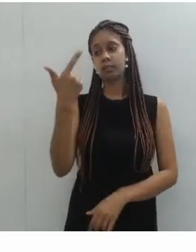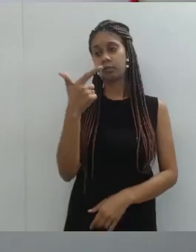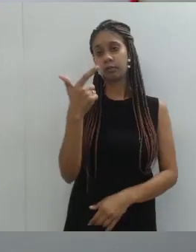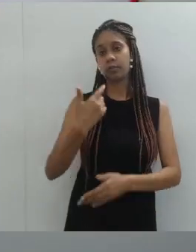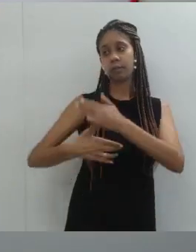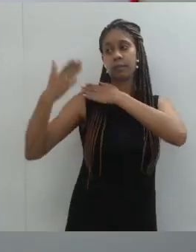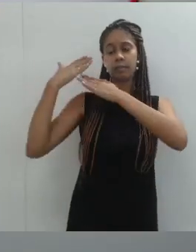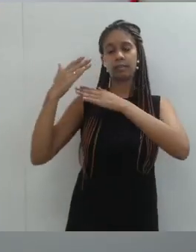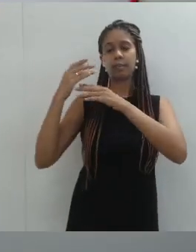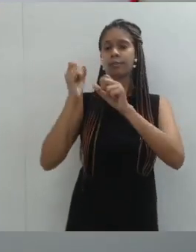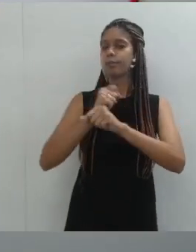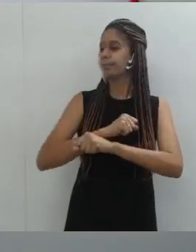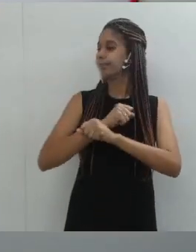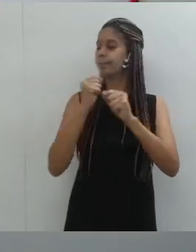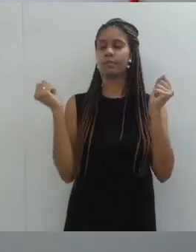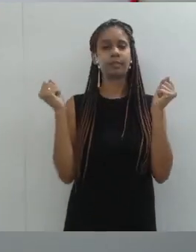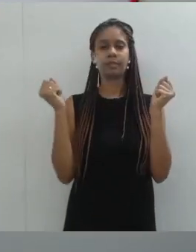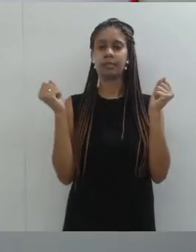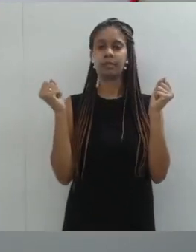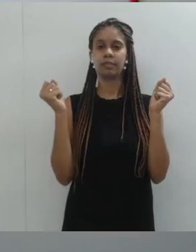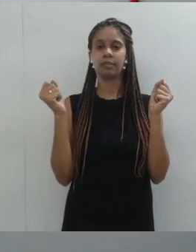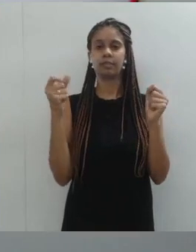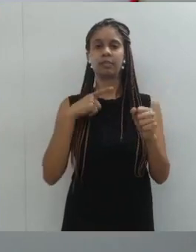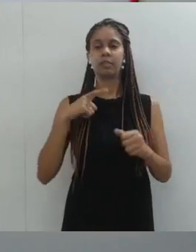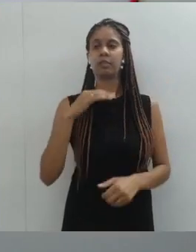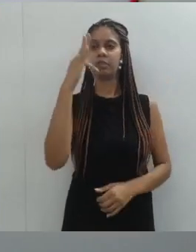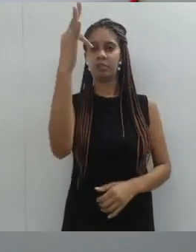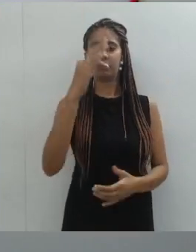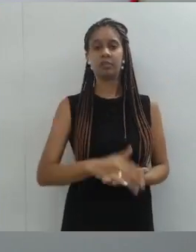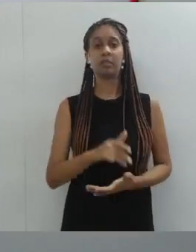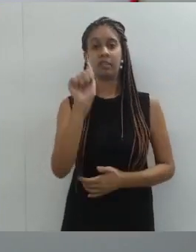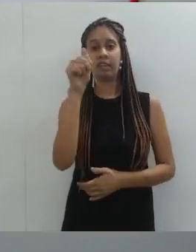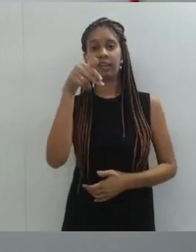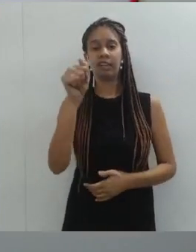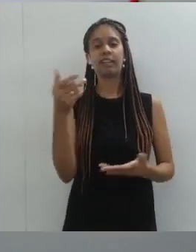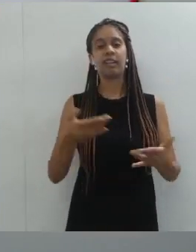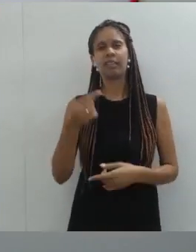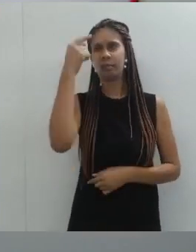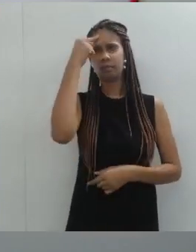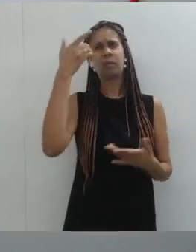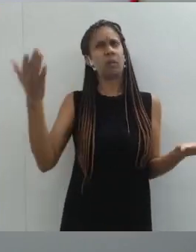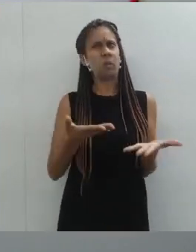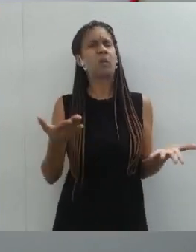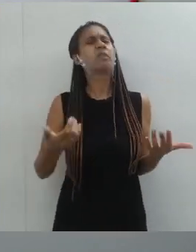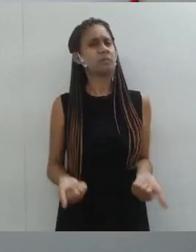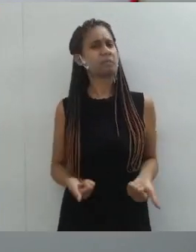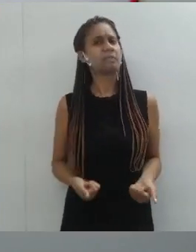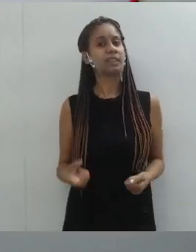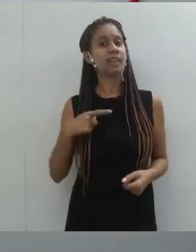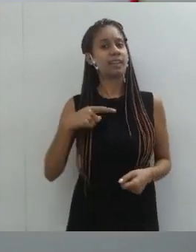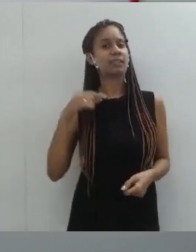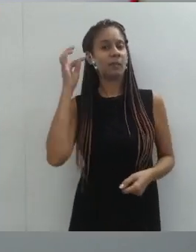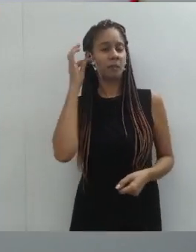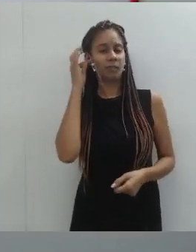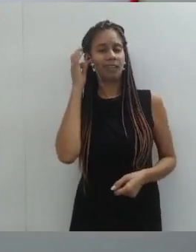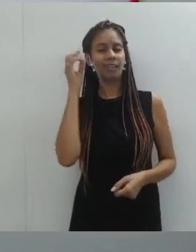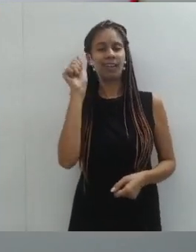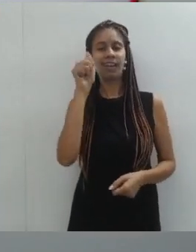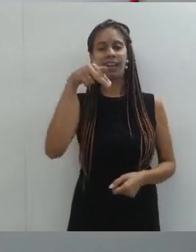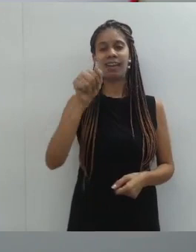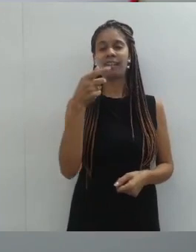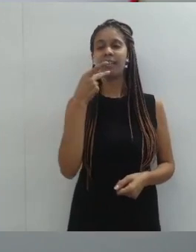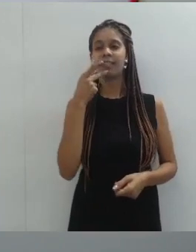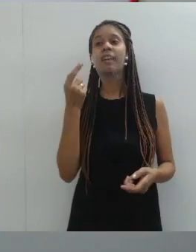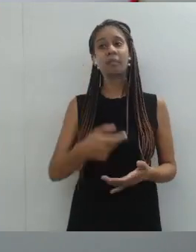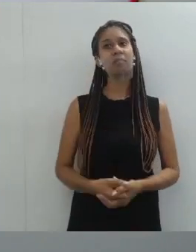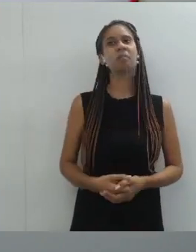futuro. Foi profundo agora. Ana está dizendo ali, poxa, hoje você está profundo. É porque vocês não podem ouvir. A gente tem um pontinho aqui que a Ana fica falando. Aí